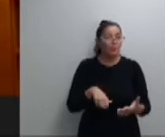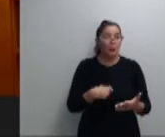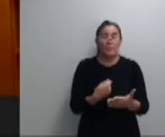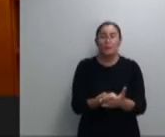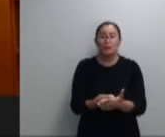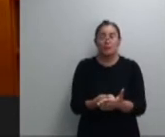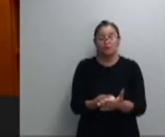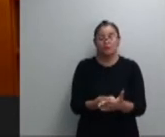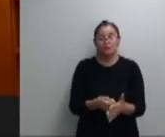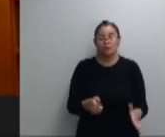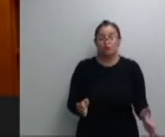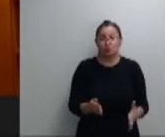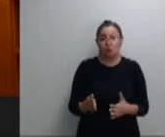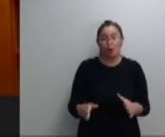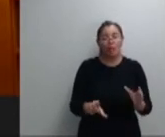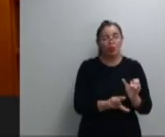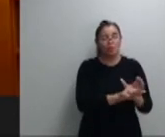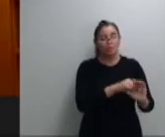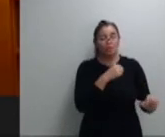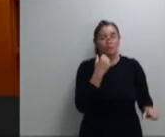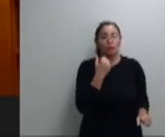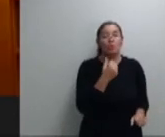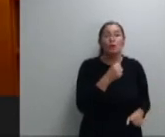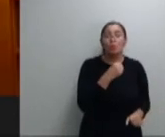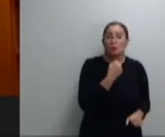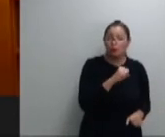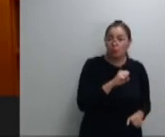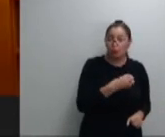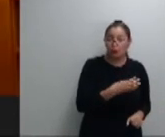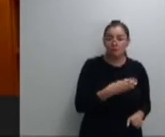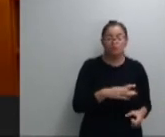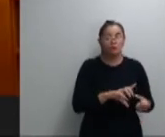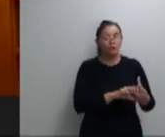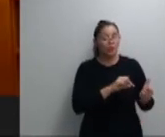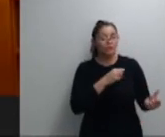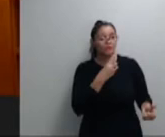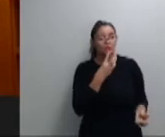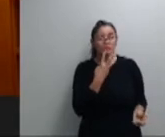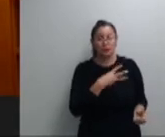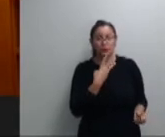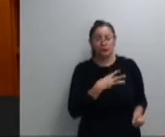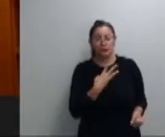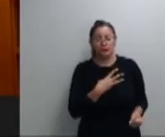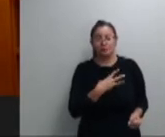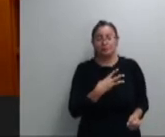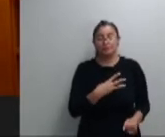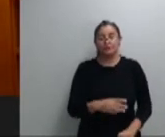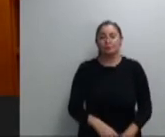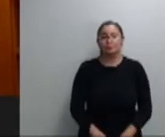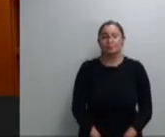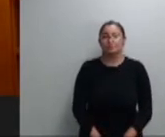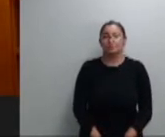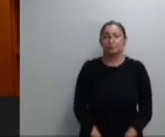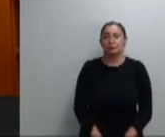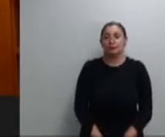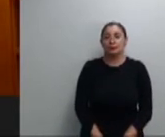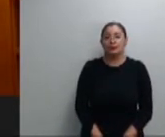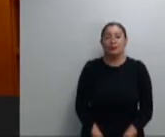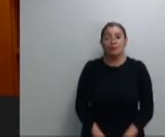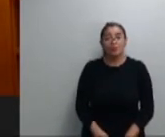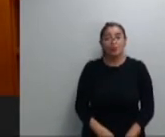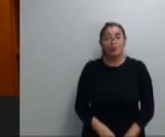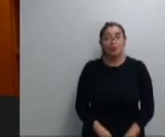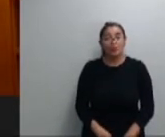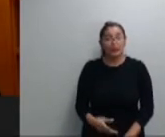4º do artigo 3º da Lei 10.833. Requer, por fim,